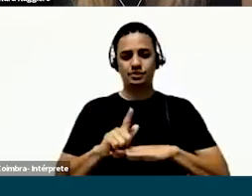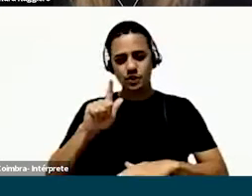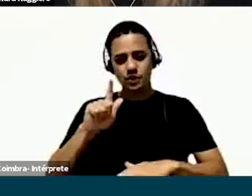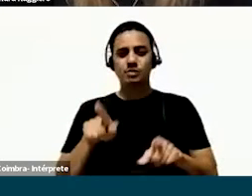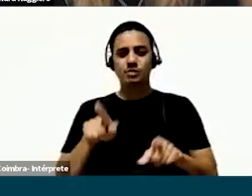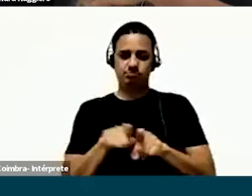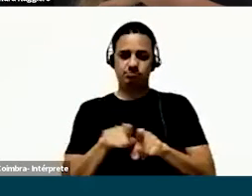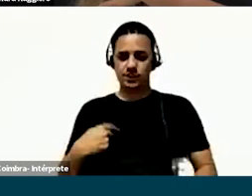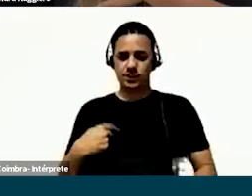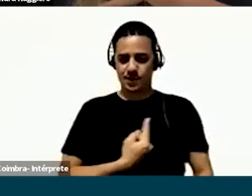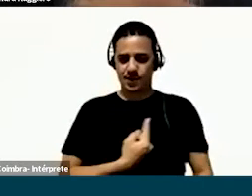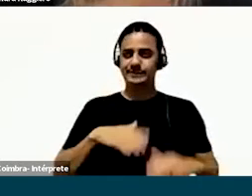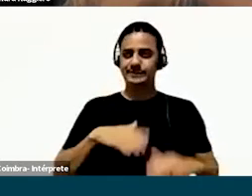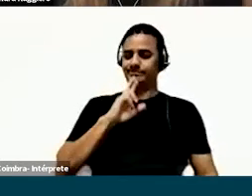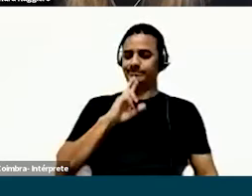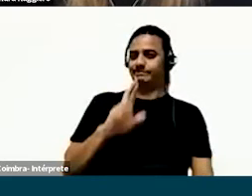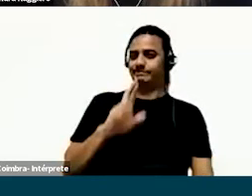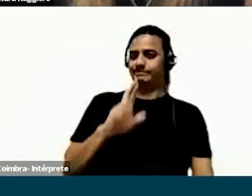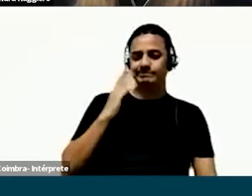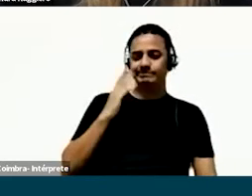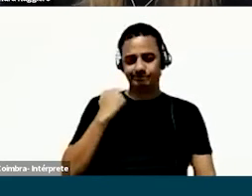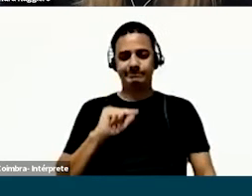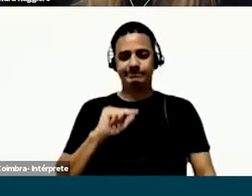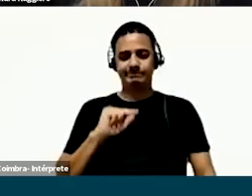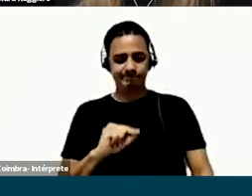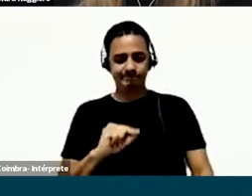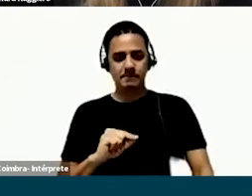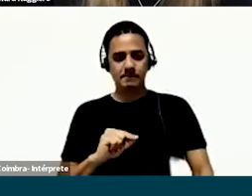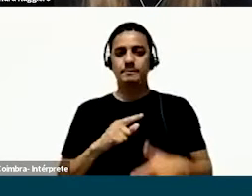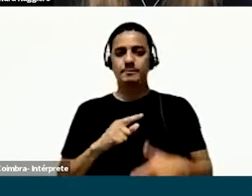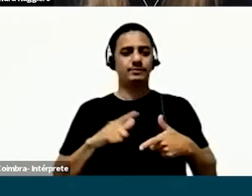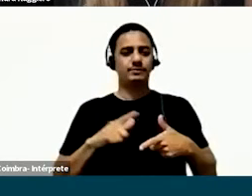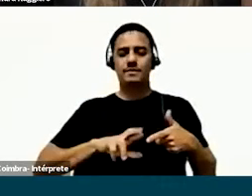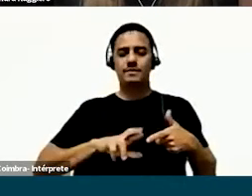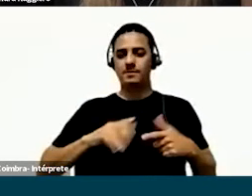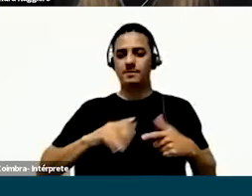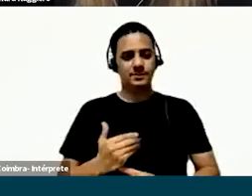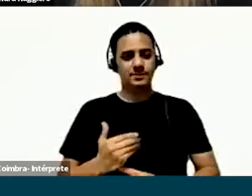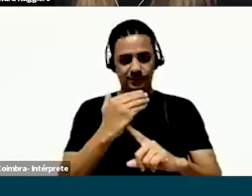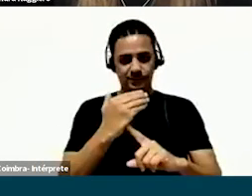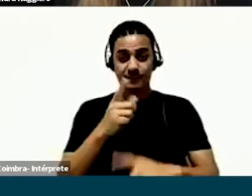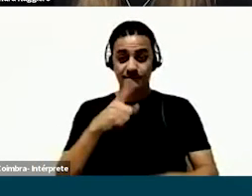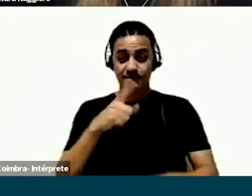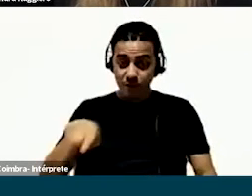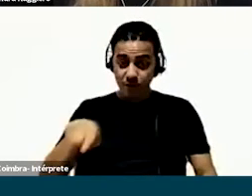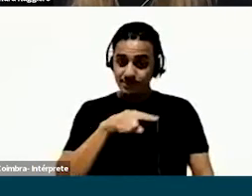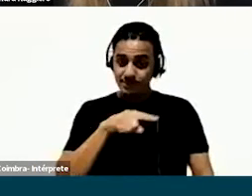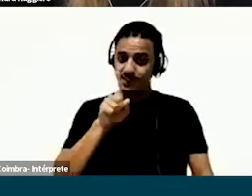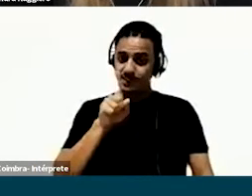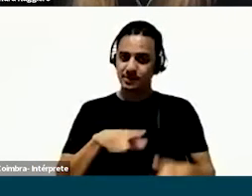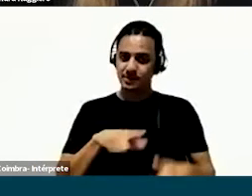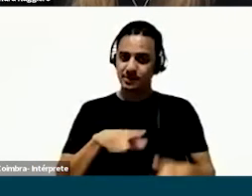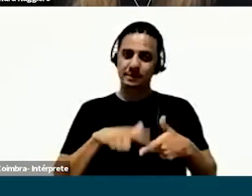maioria, os gestores, ou até a gente mesmo, acaba dando a resposta, ou eles recebendo essa resposta de que o problema não é a tecnologia,